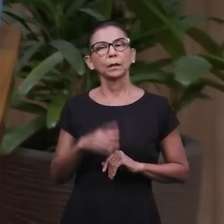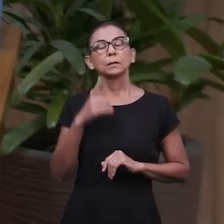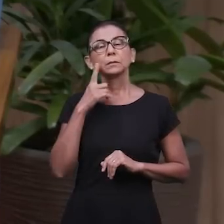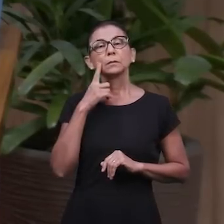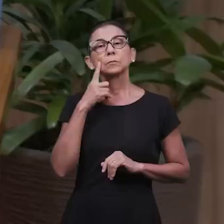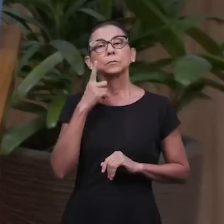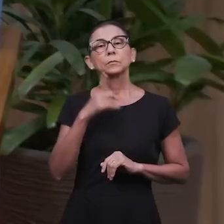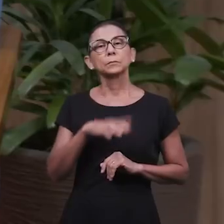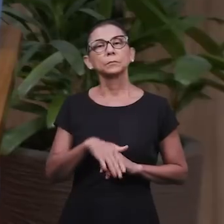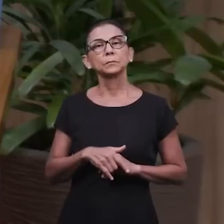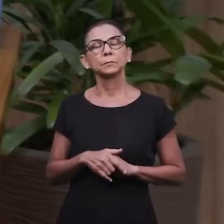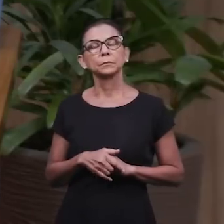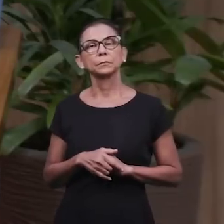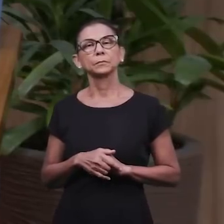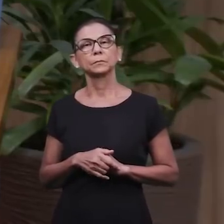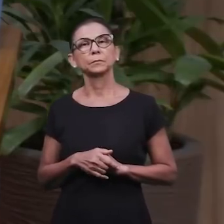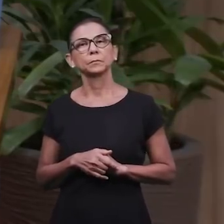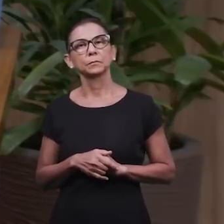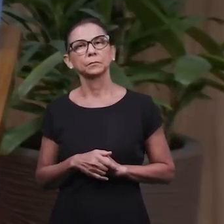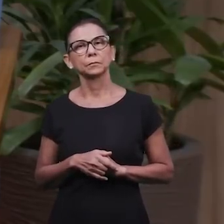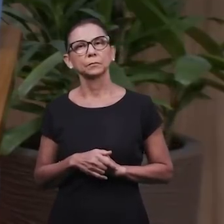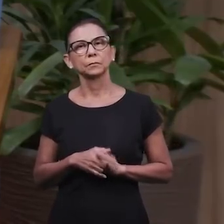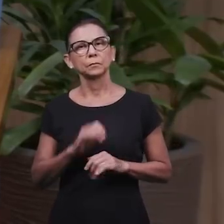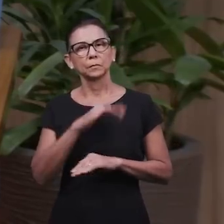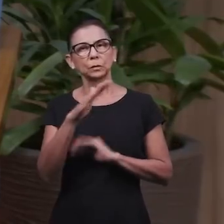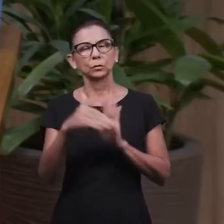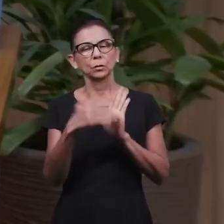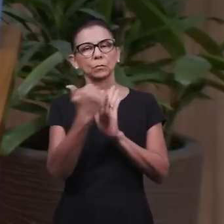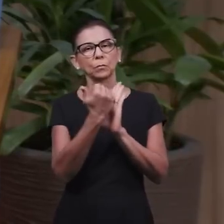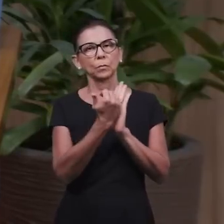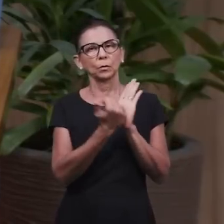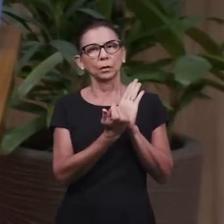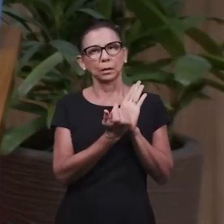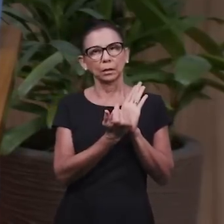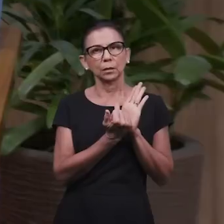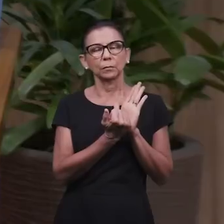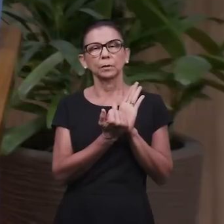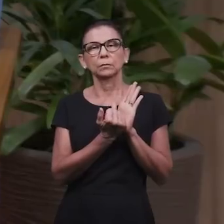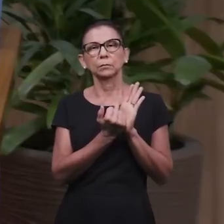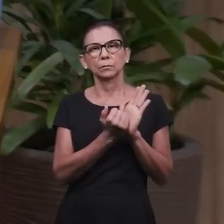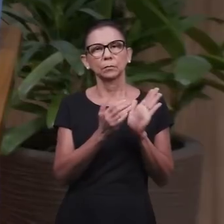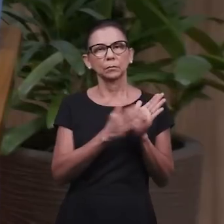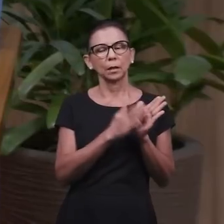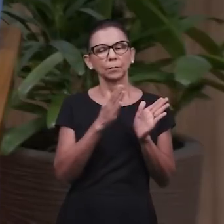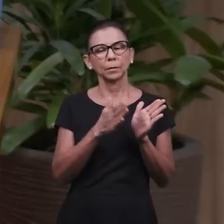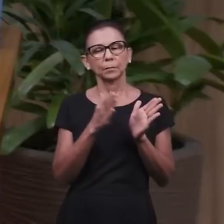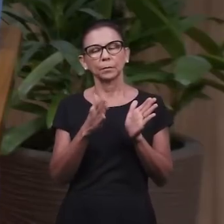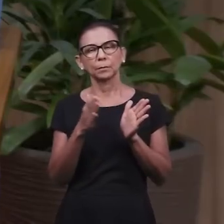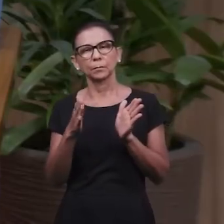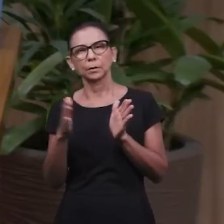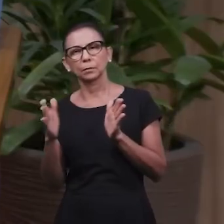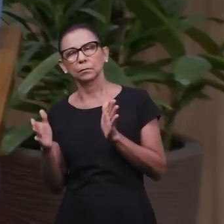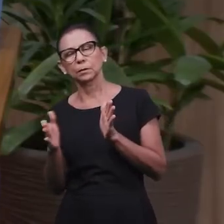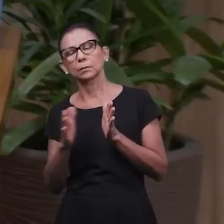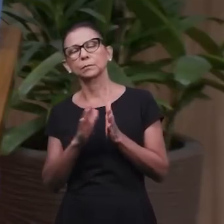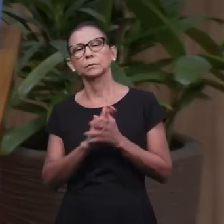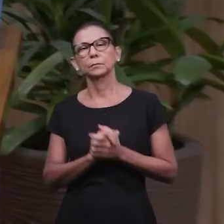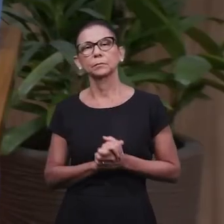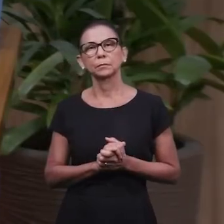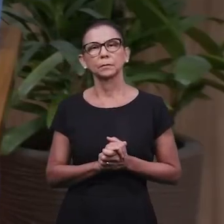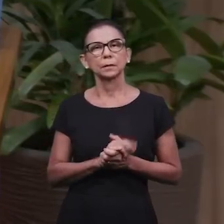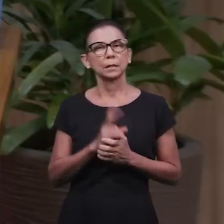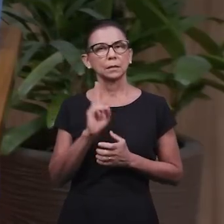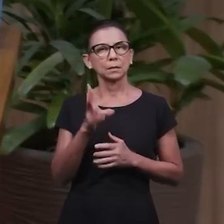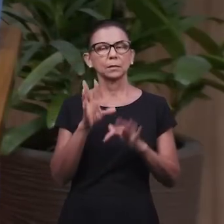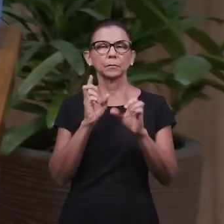nós estamos vendo é uma constatação, programa a programa, abordagem a